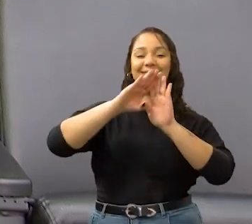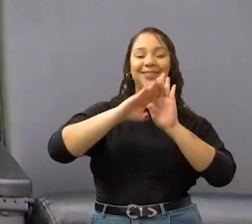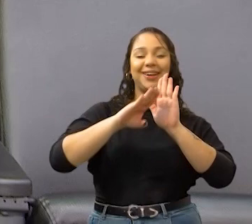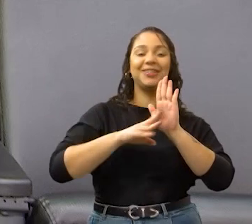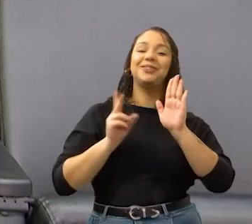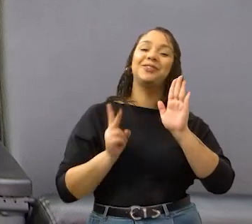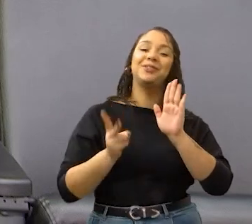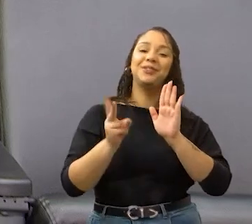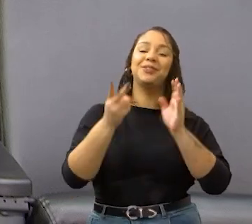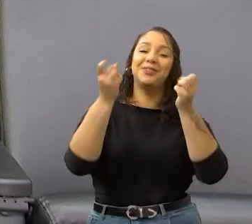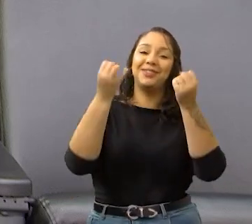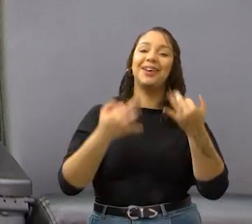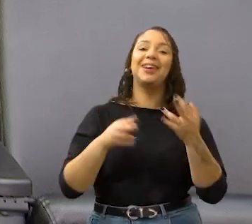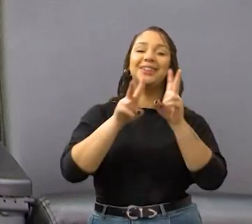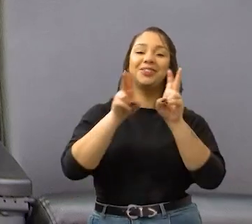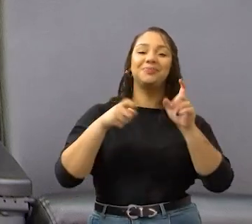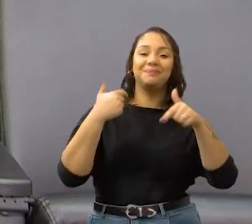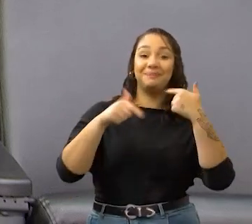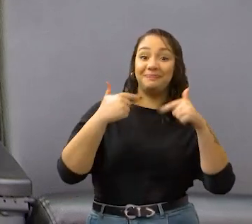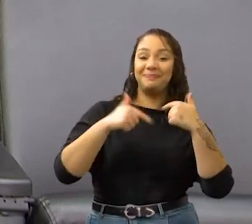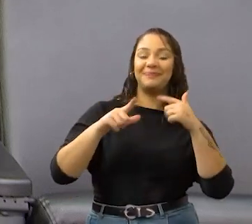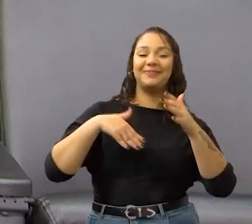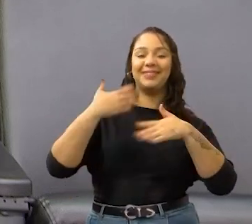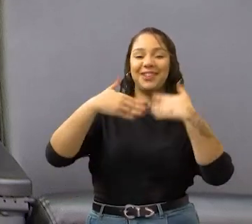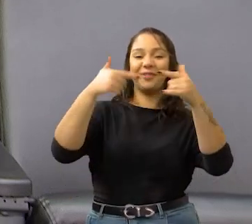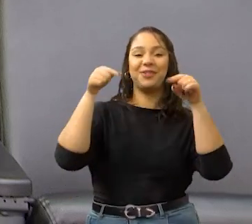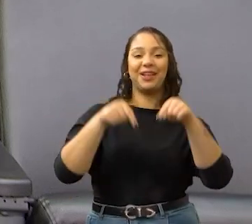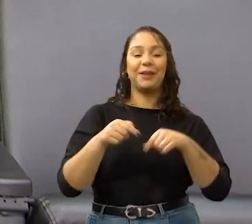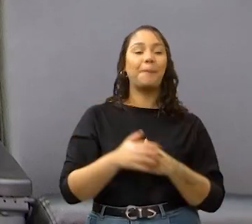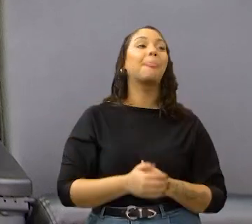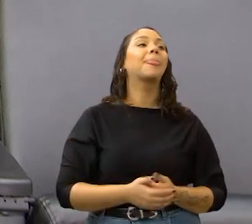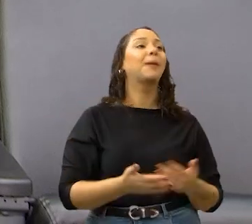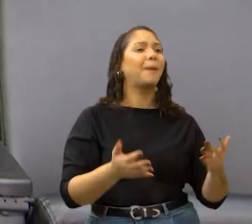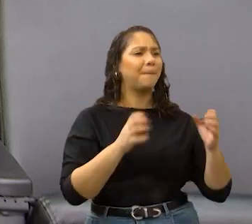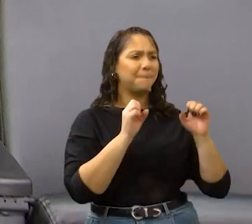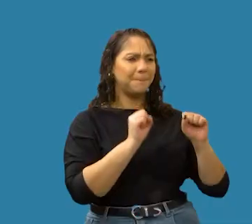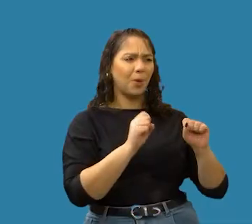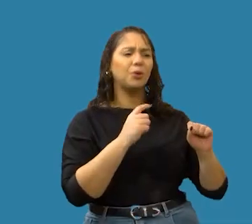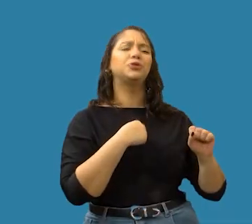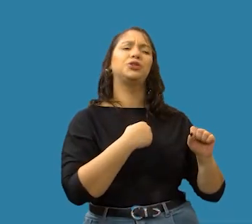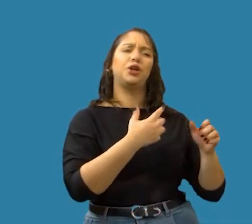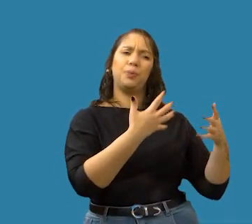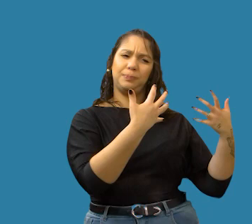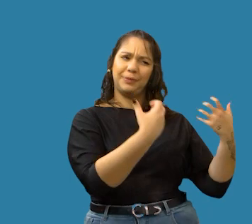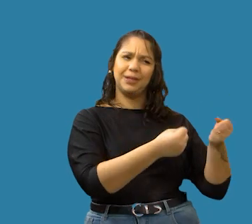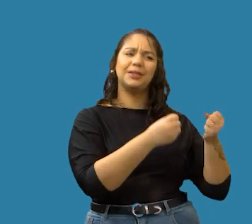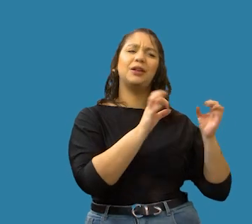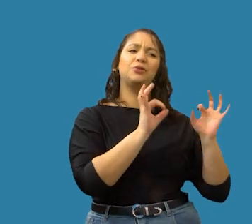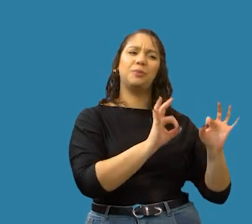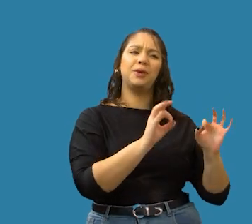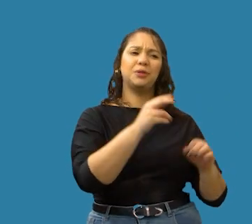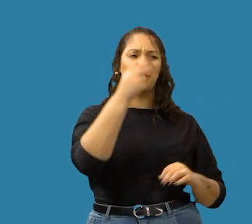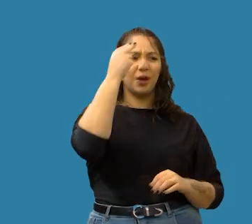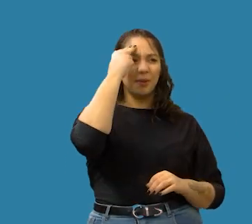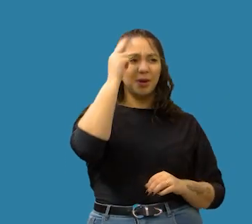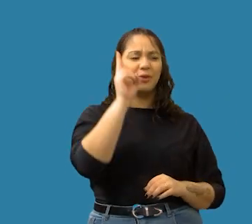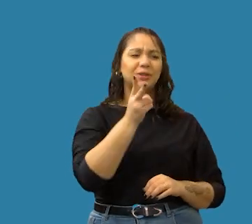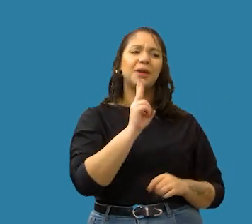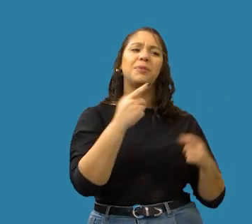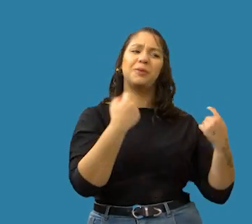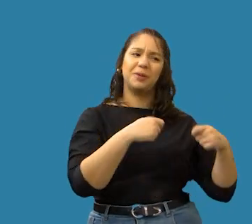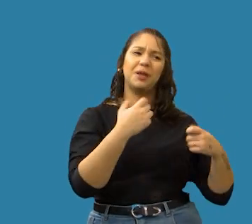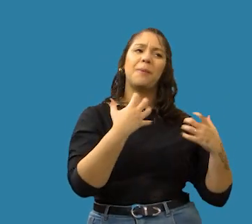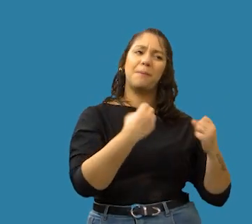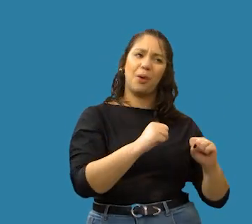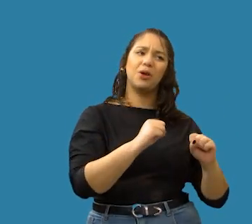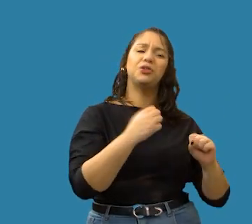você retornar aqui ao Em Pauta para a gente continuar falando sobre o trabalho que tem sido desenvolvido aqui. Não, pode contar comigo, Gabriel. Sempre que